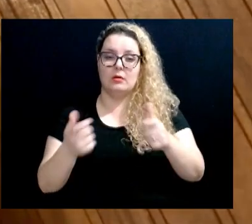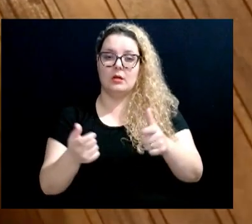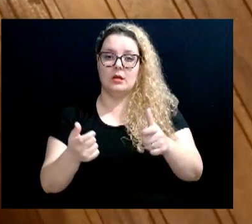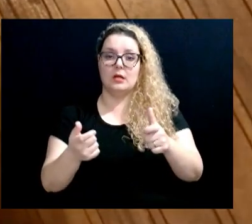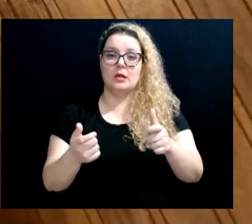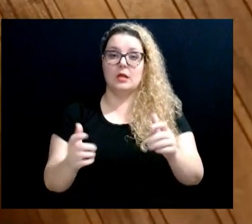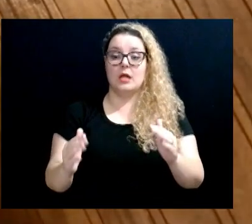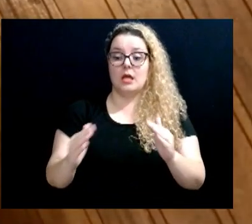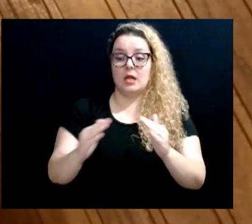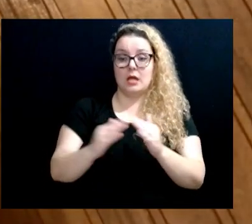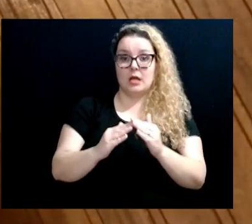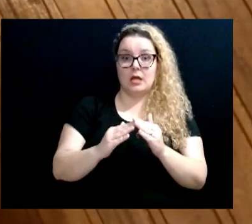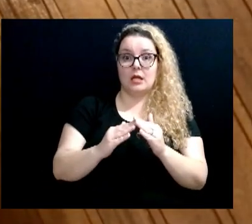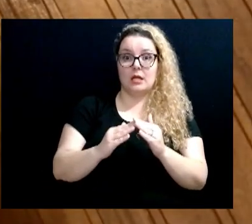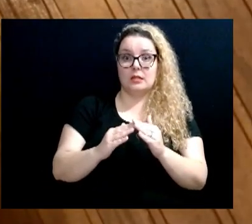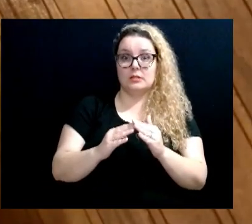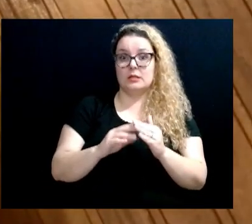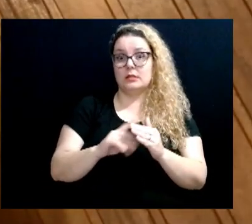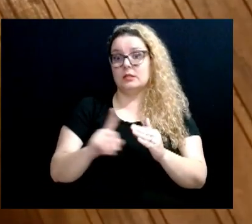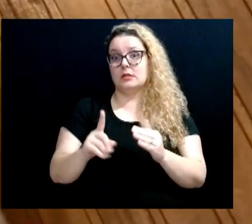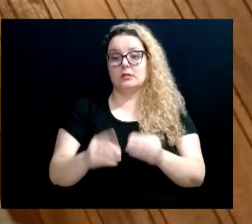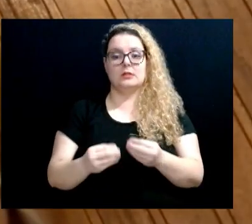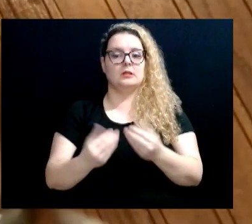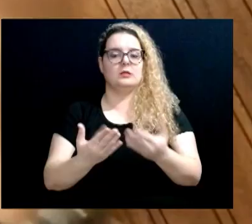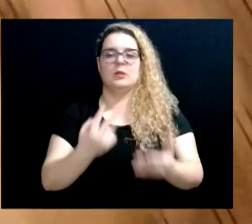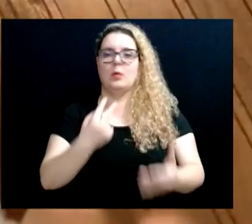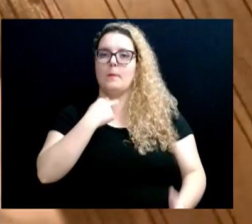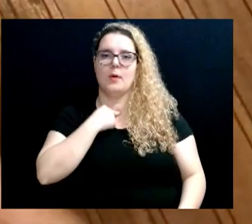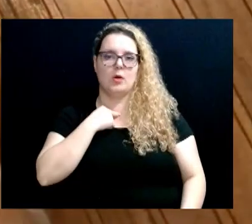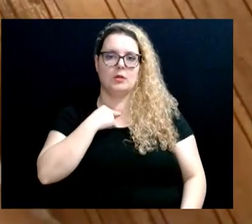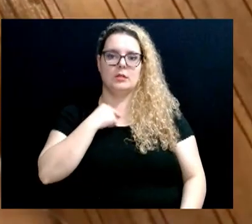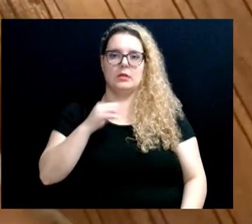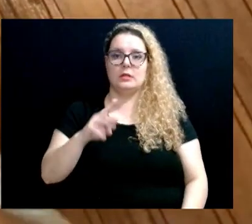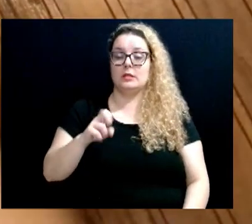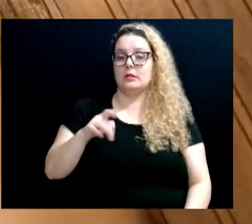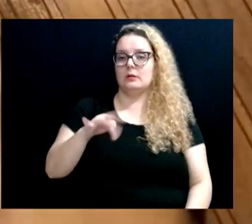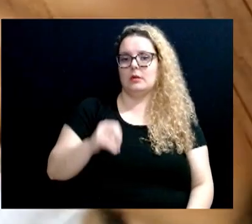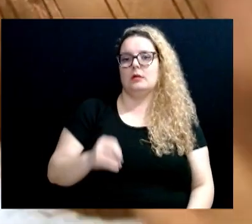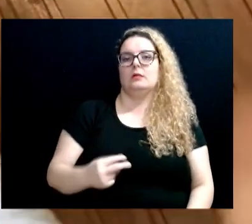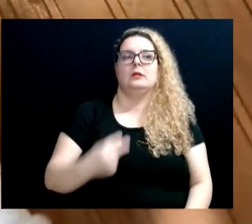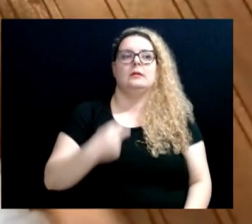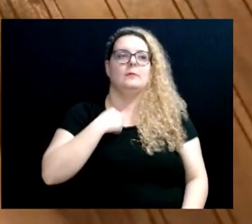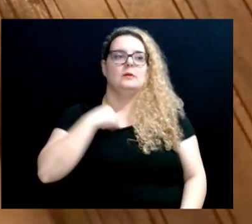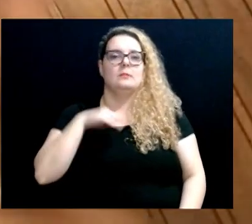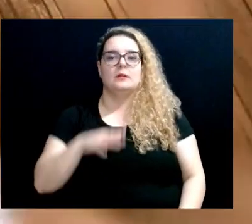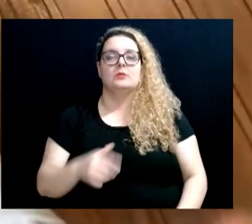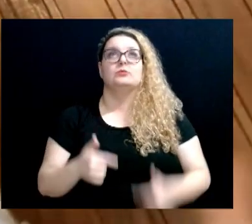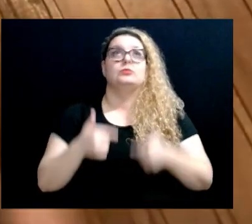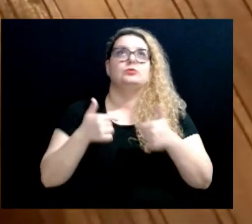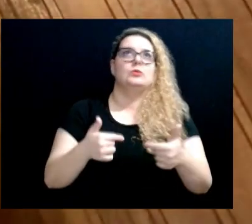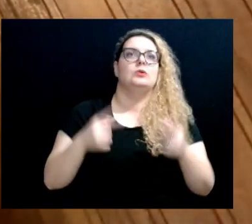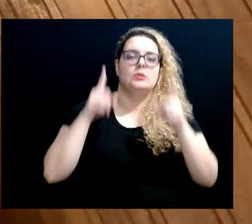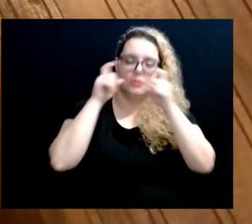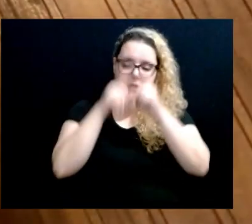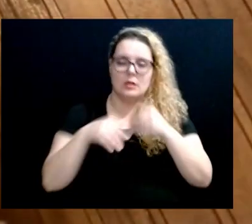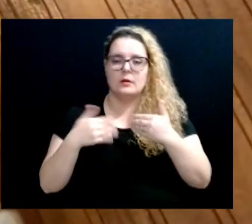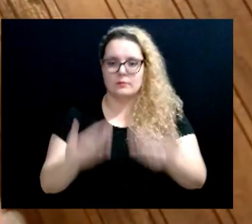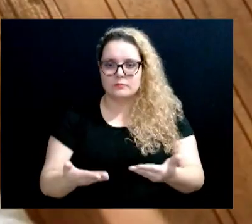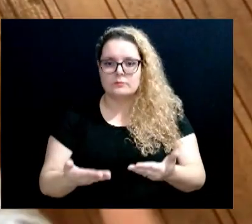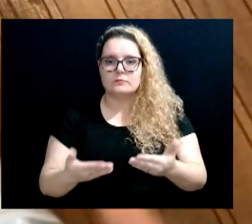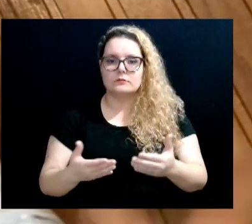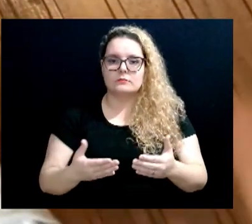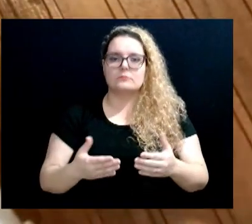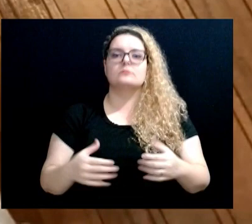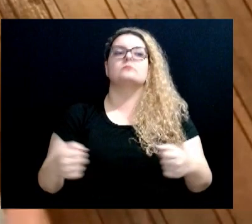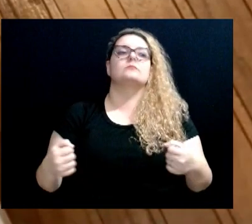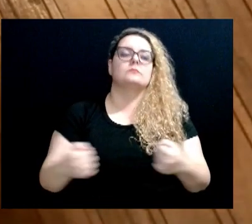não podem dar trabalho. Eles não podem ser mais um elemento dificultador desse convívio, porque eles já veem que